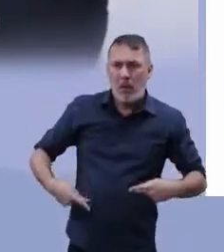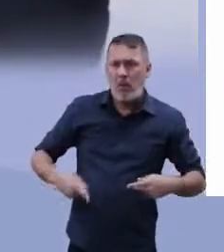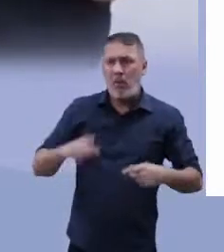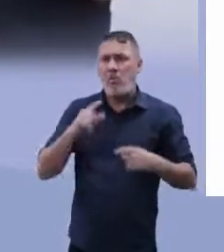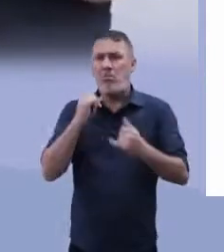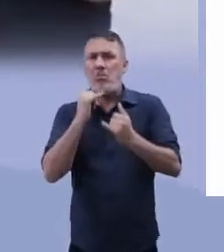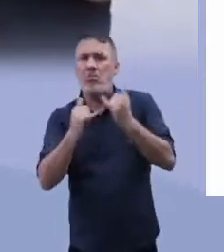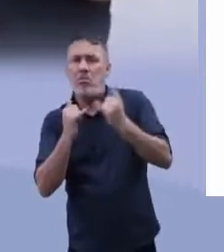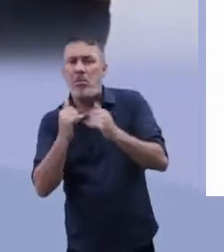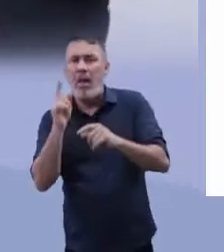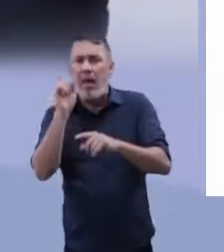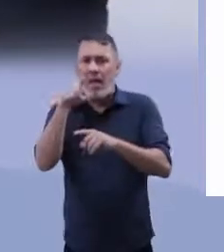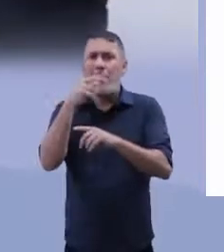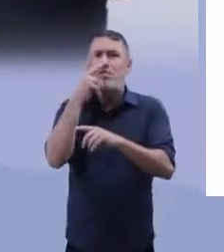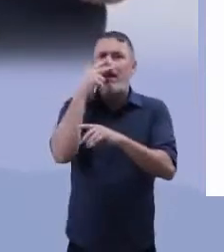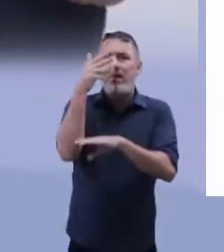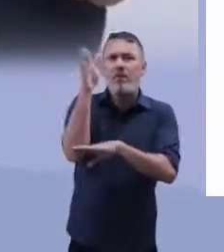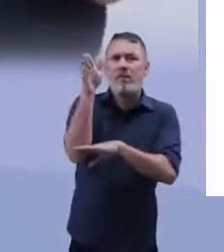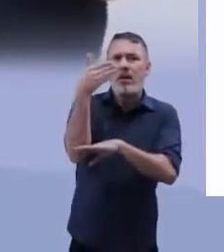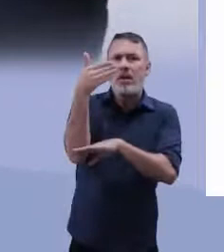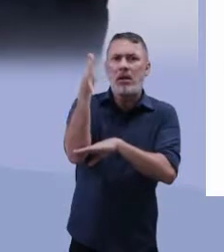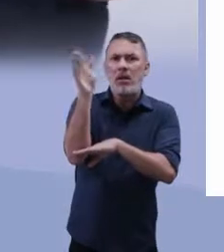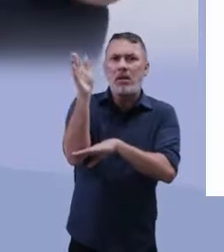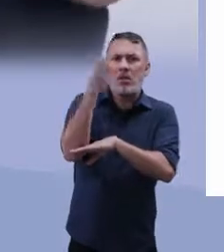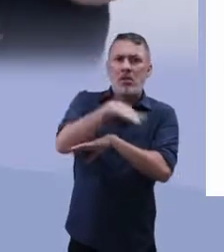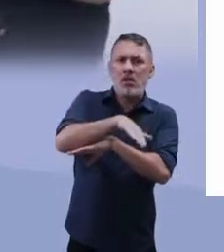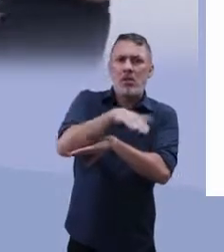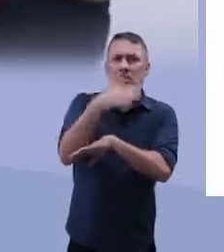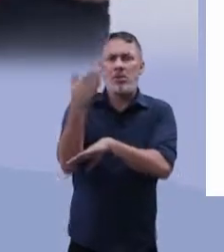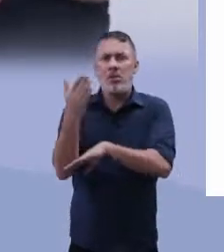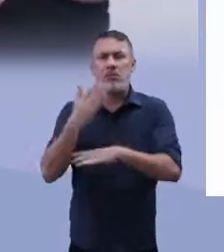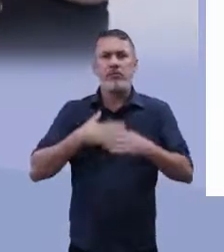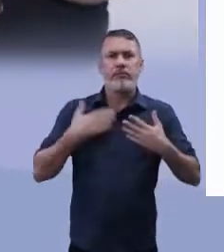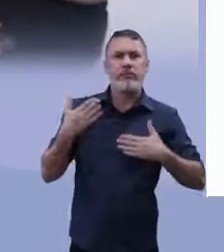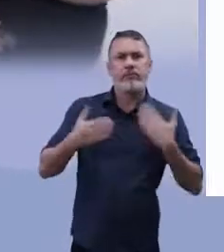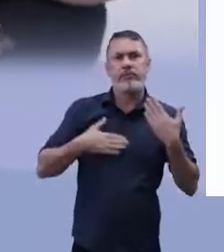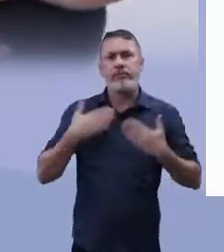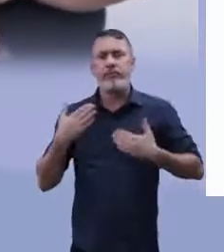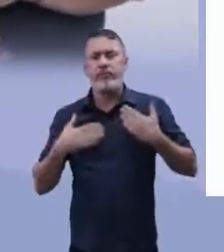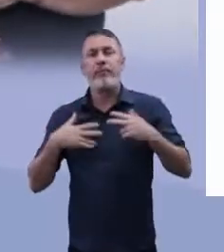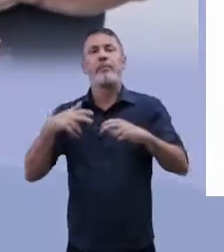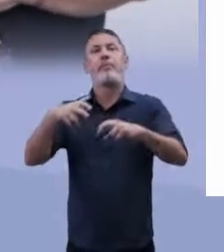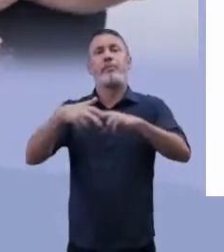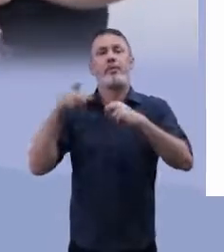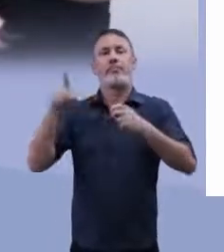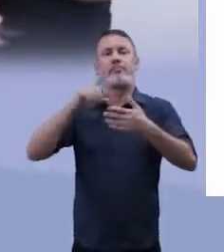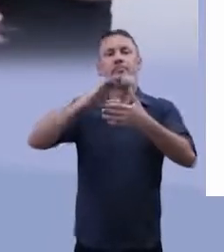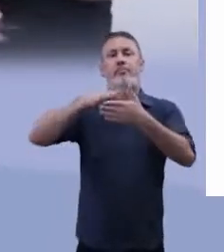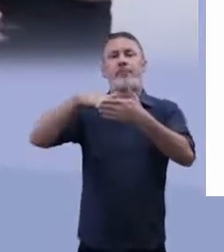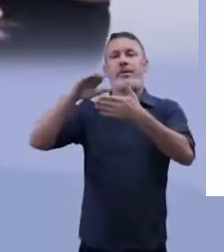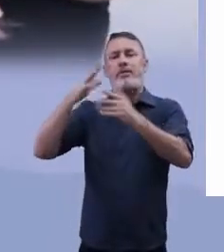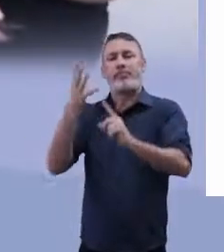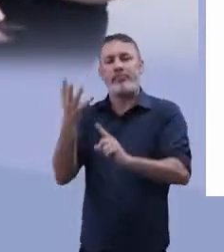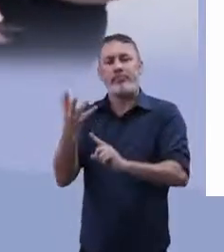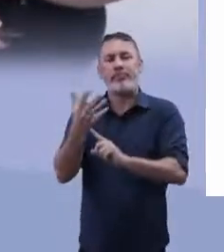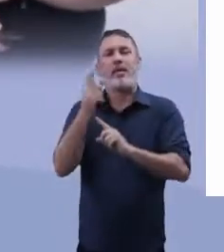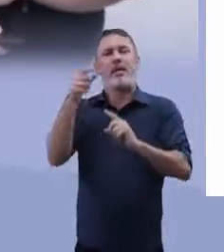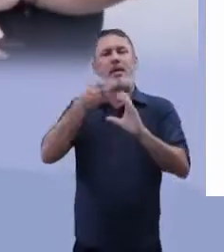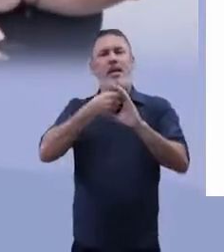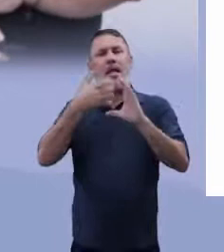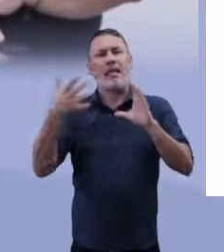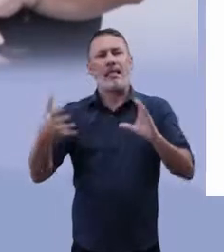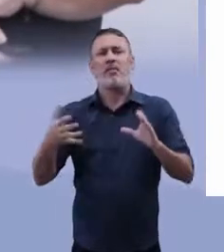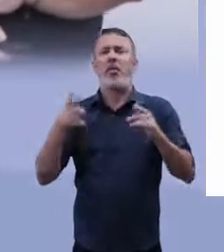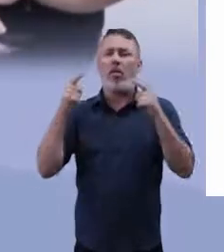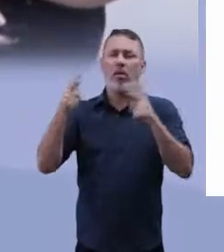descida, dobrada. Então, são aspectos muito interessantes que fazem a obra de Monet ser caracterizada